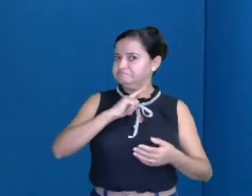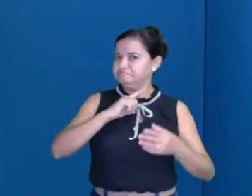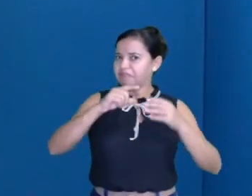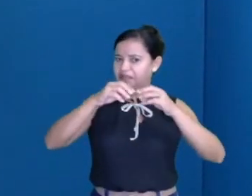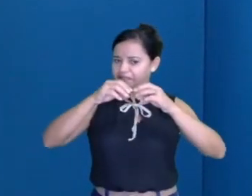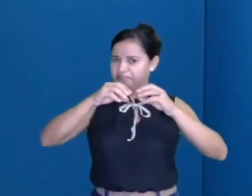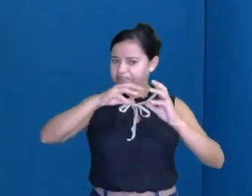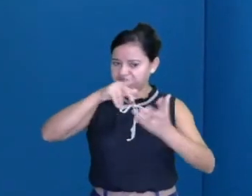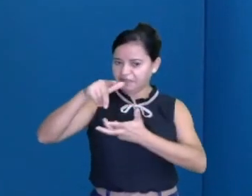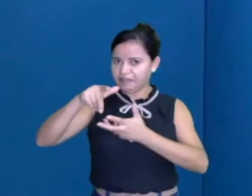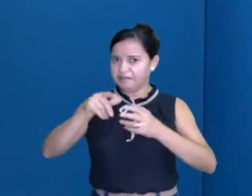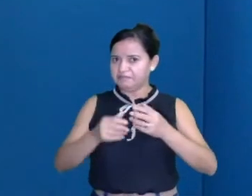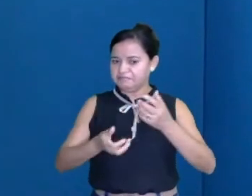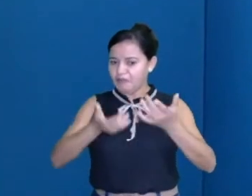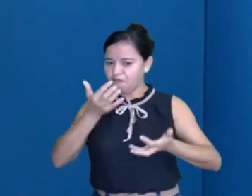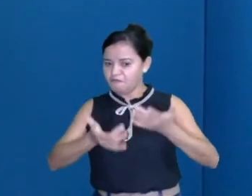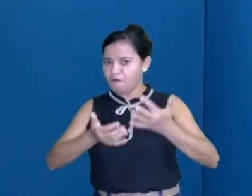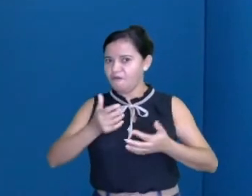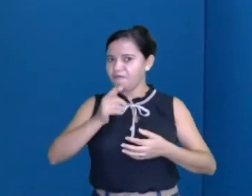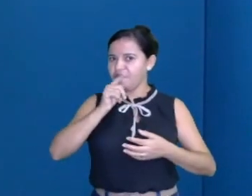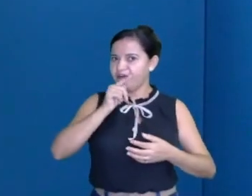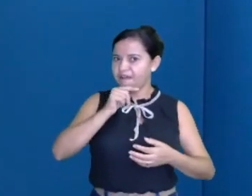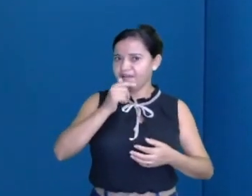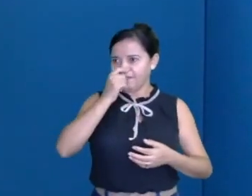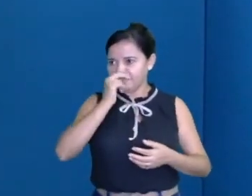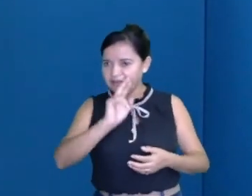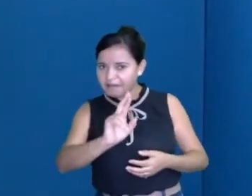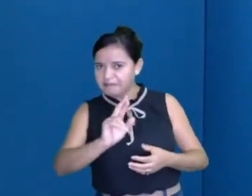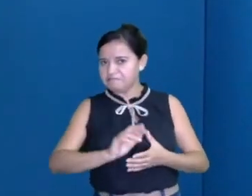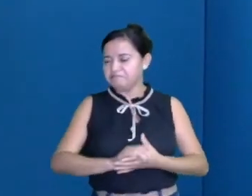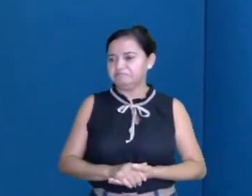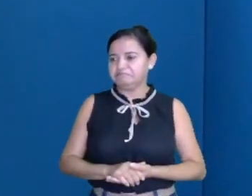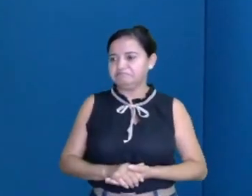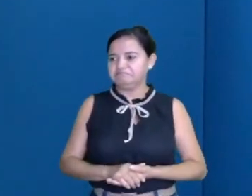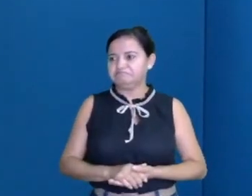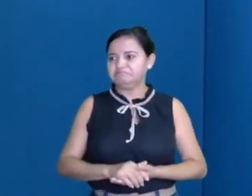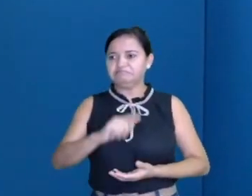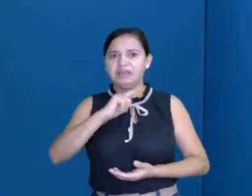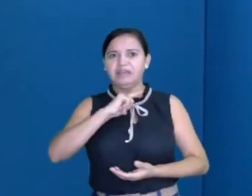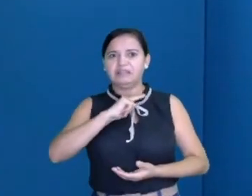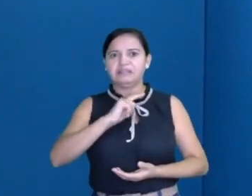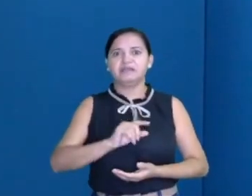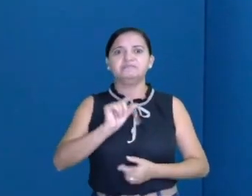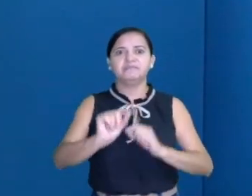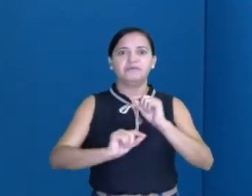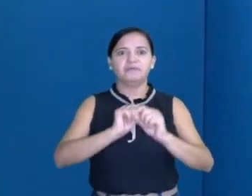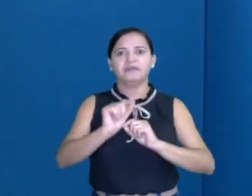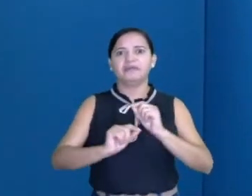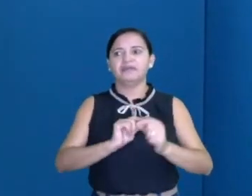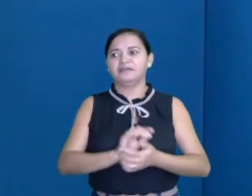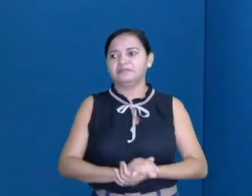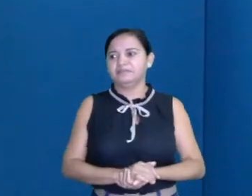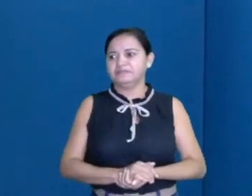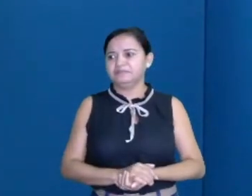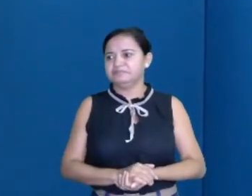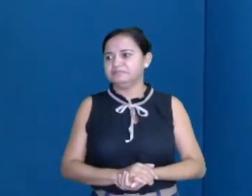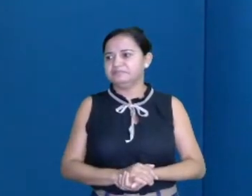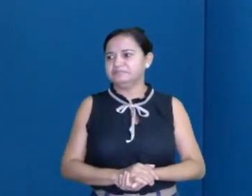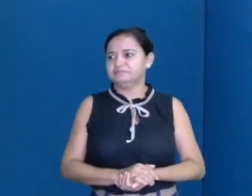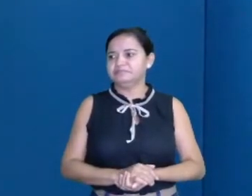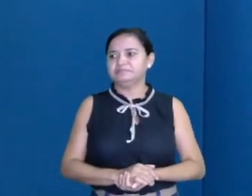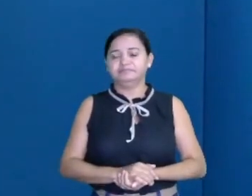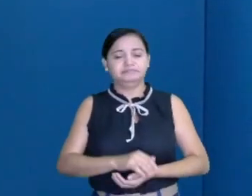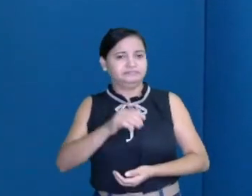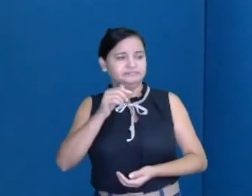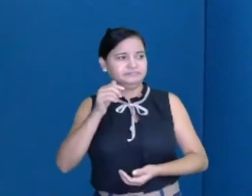existia um 5º elemento, né, que seria justamente o coração. Então tinha lá a menininha que representava a América